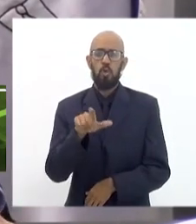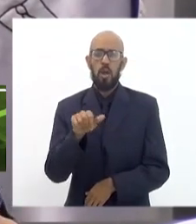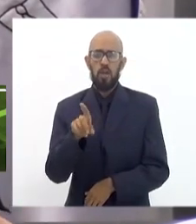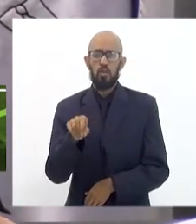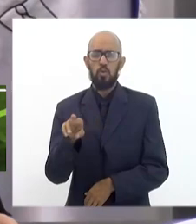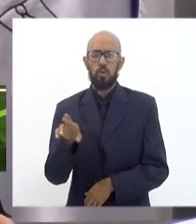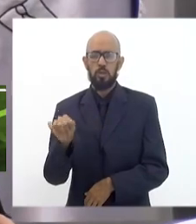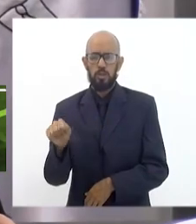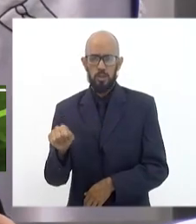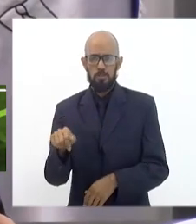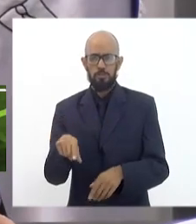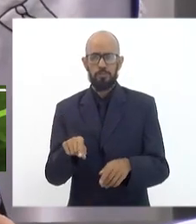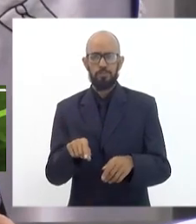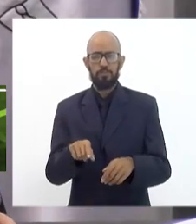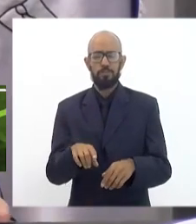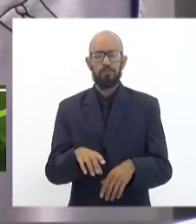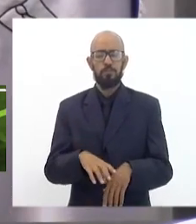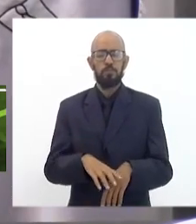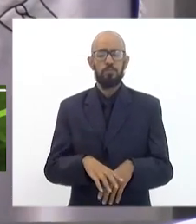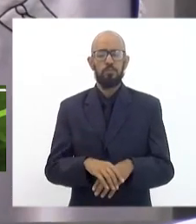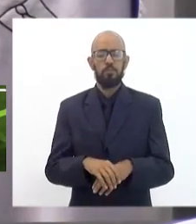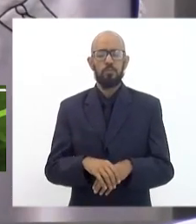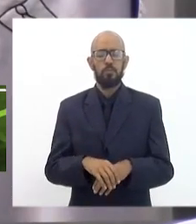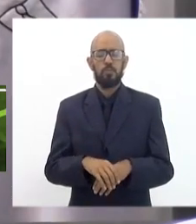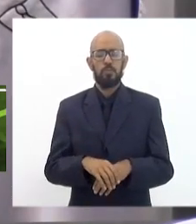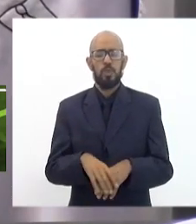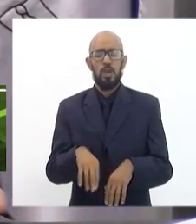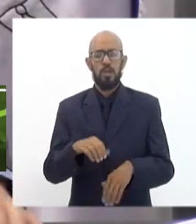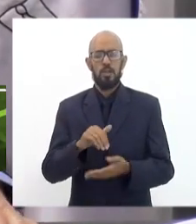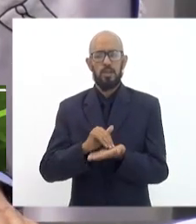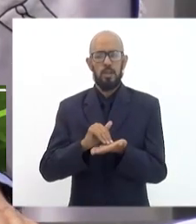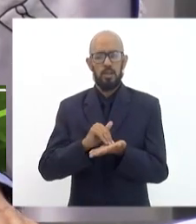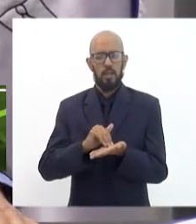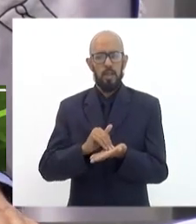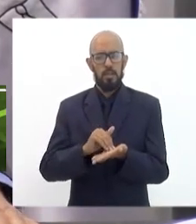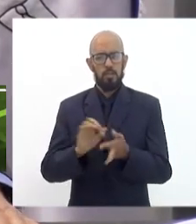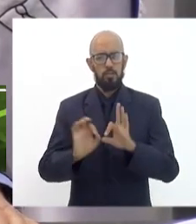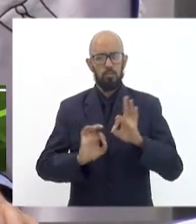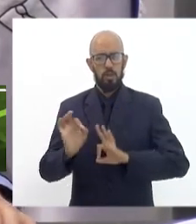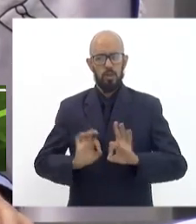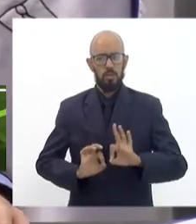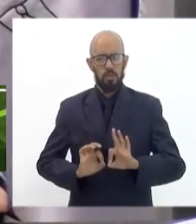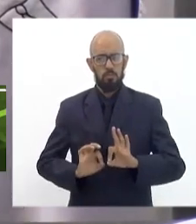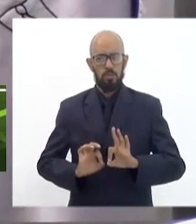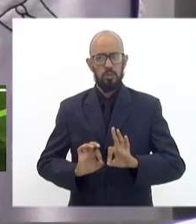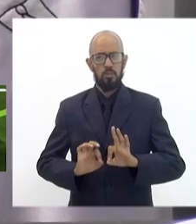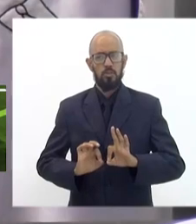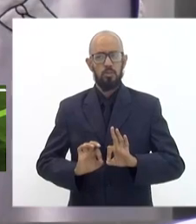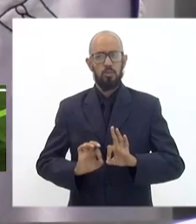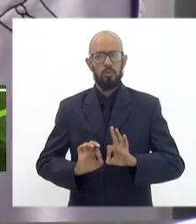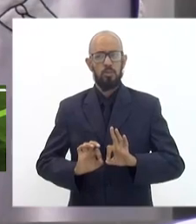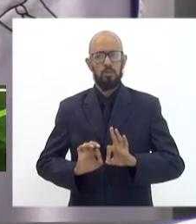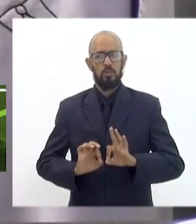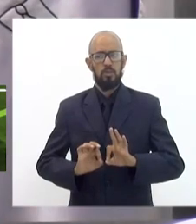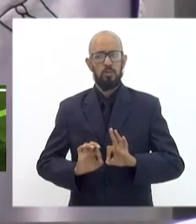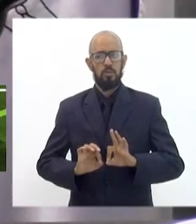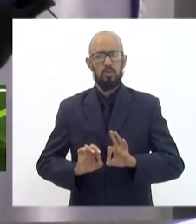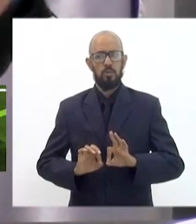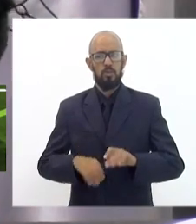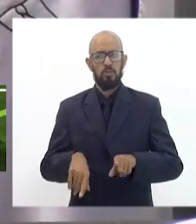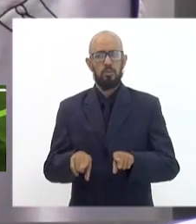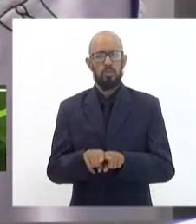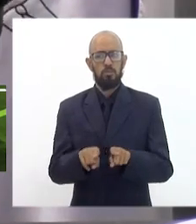defensoria a defensoria nosso esculpe a secretaria de planejamento EA